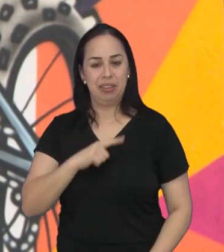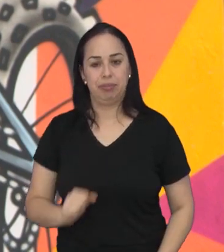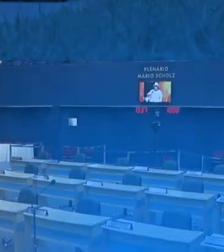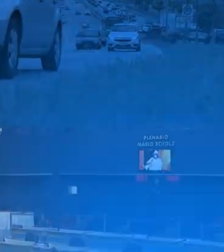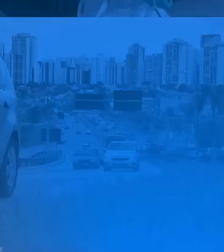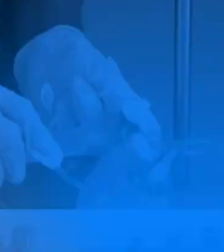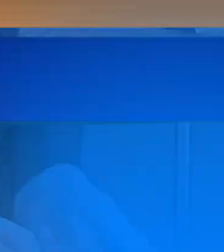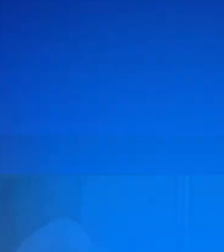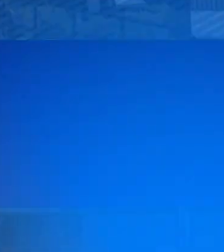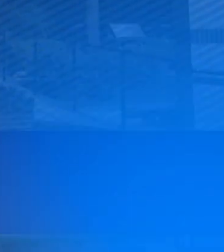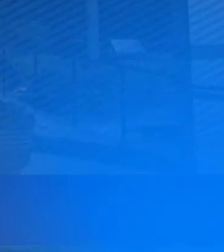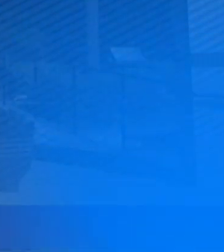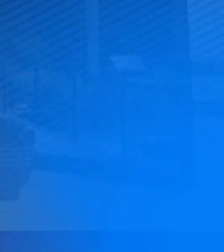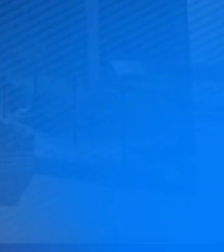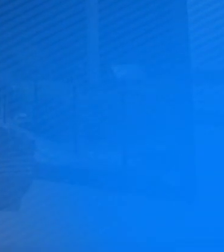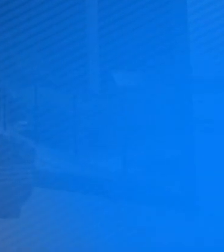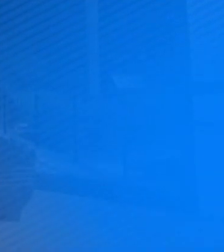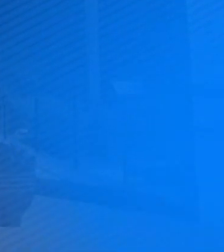feliz